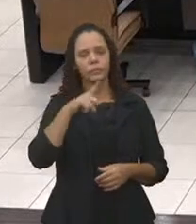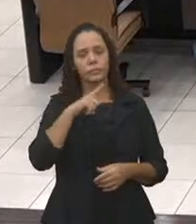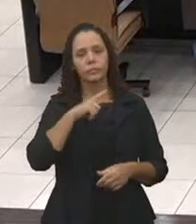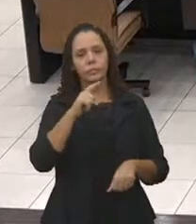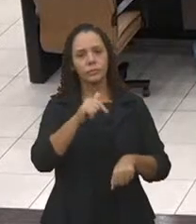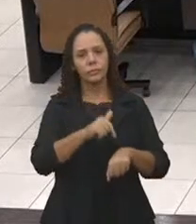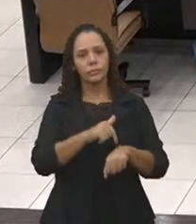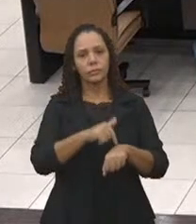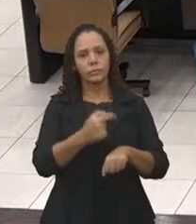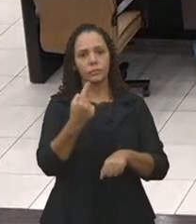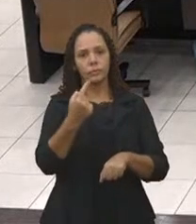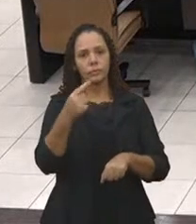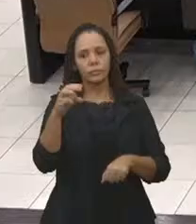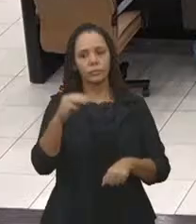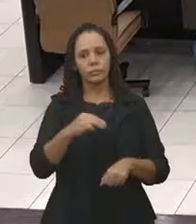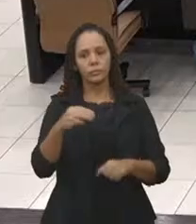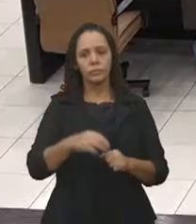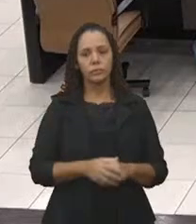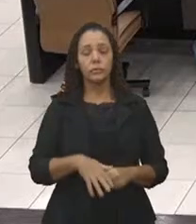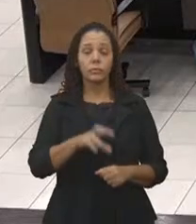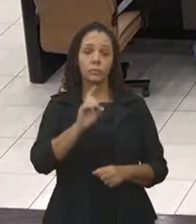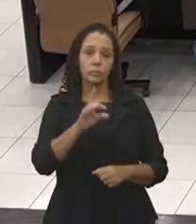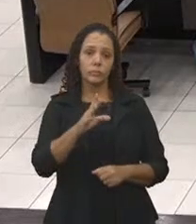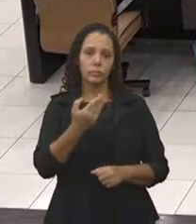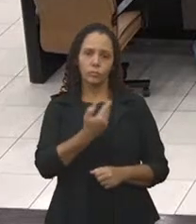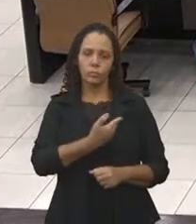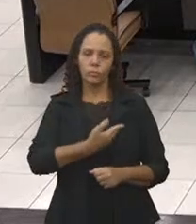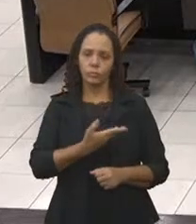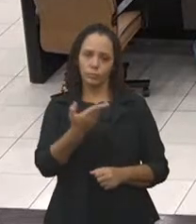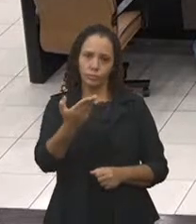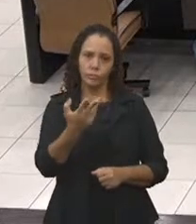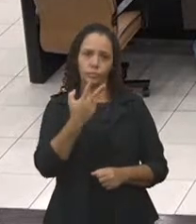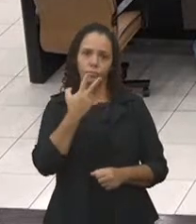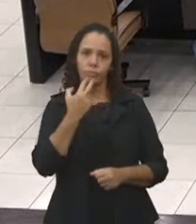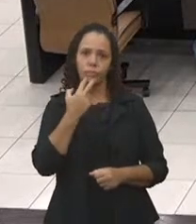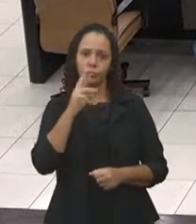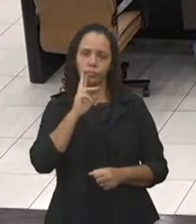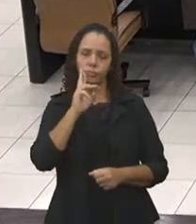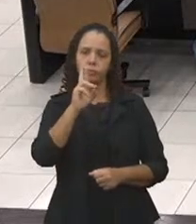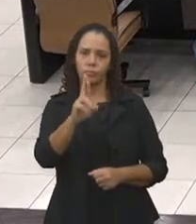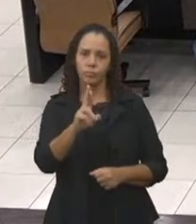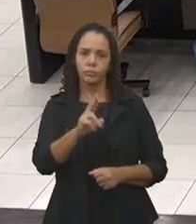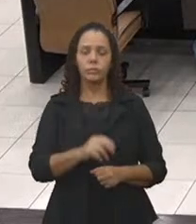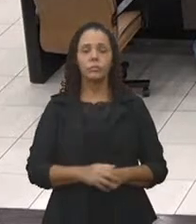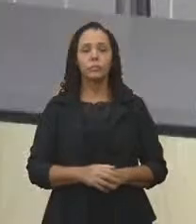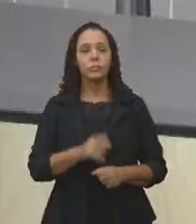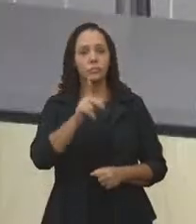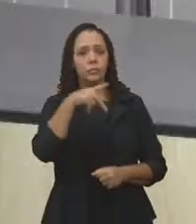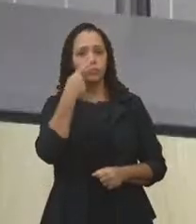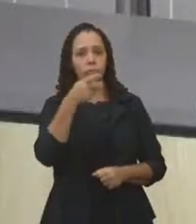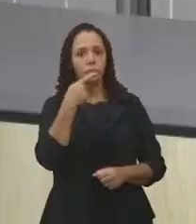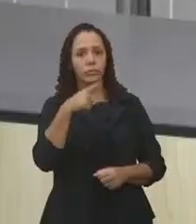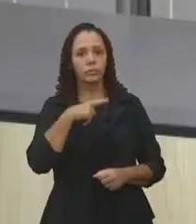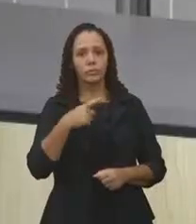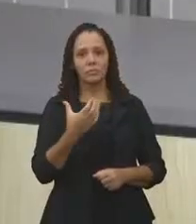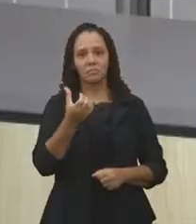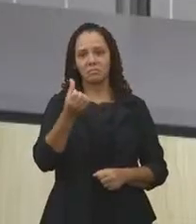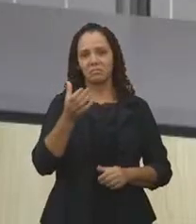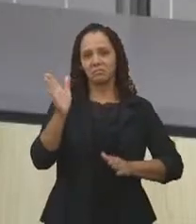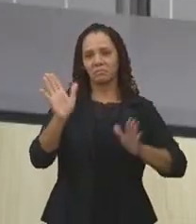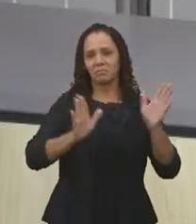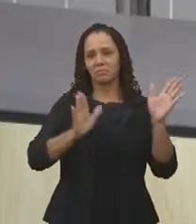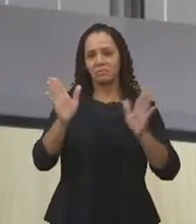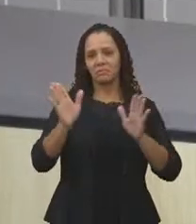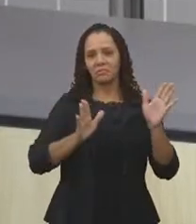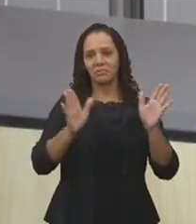a réplica. Só queria responder ao meu colega vereador Valmir, que faz questão de dizer que tem 6 mandatos e é do Parque